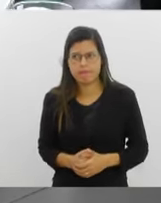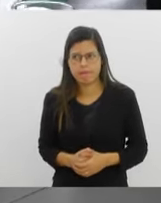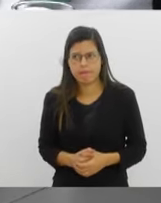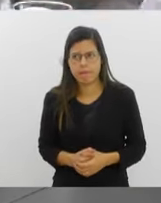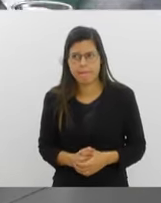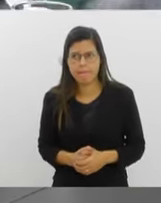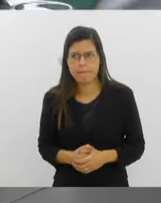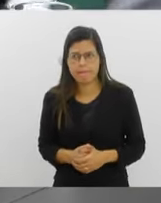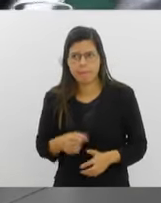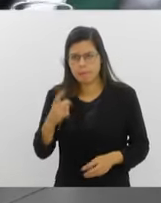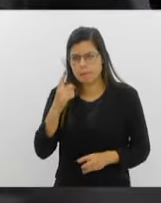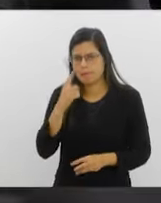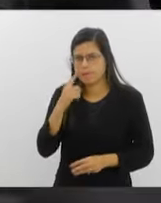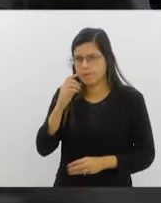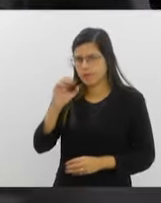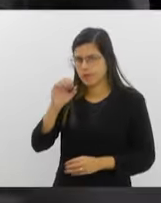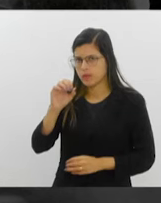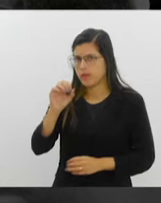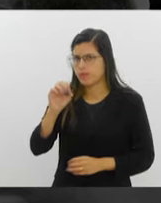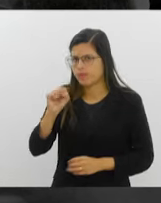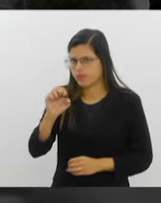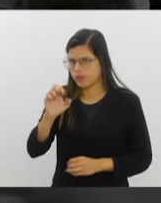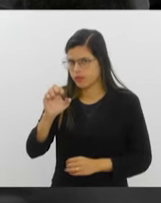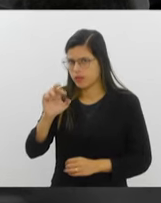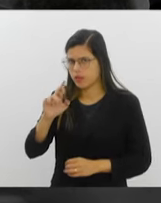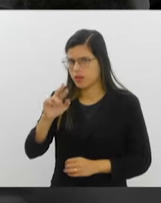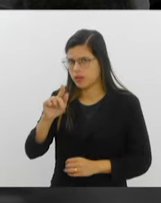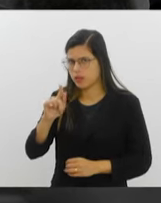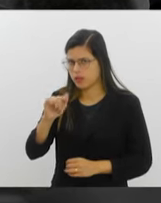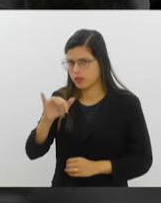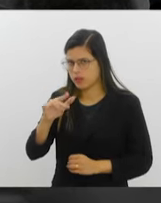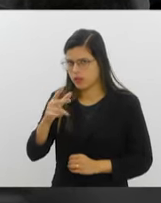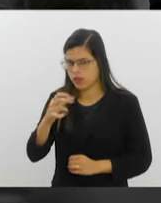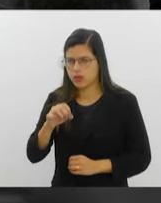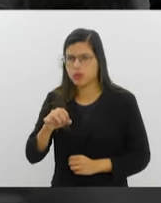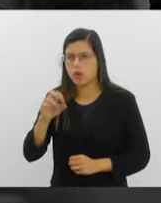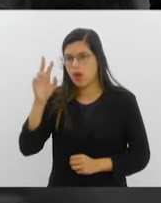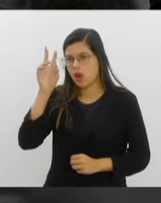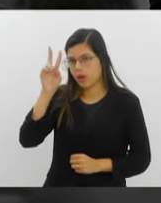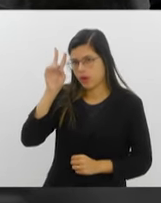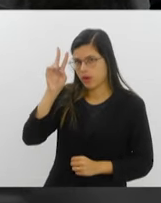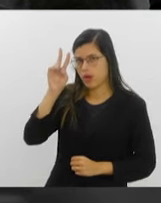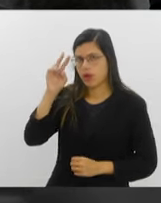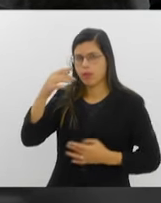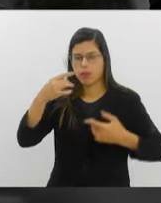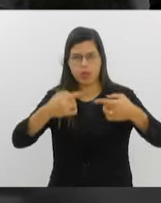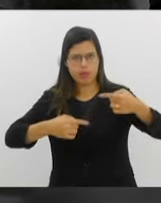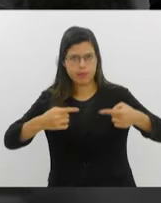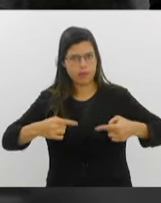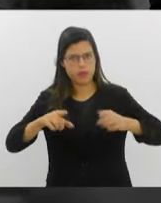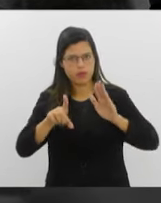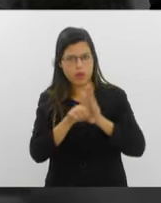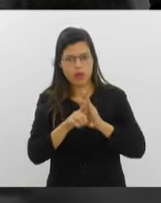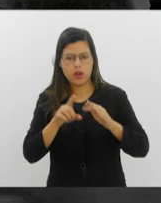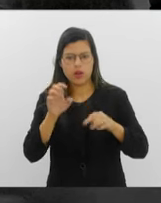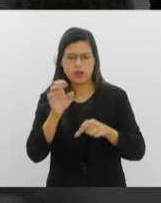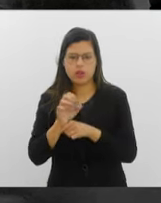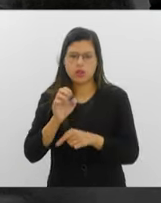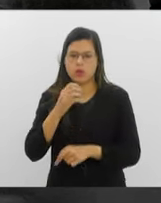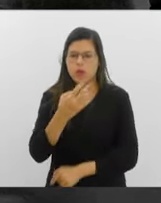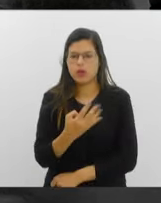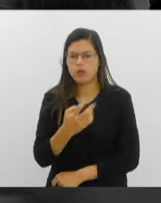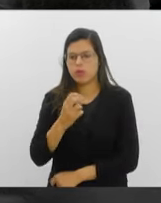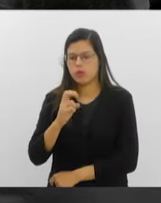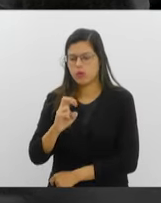doutor Sérgio, eu me lembro muito bem da discussão da Lei Estadual